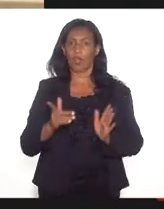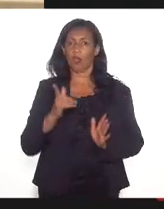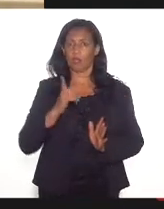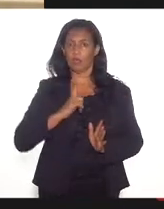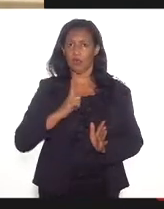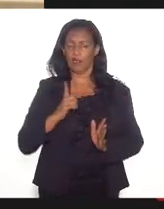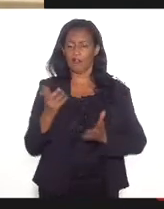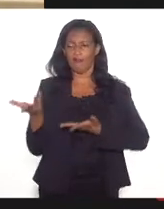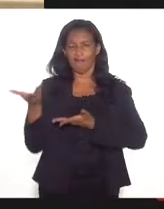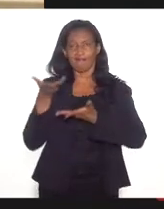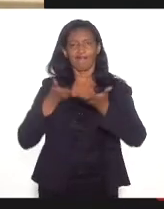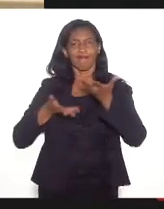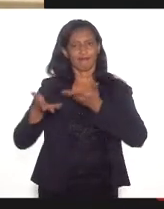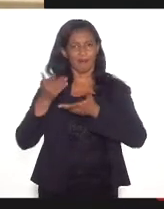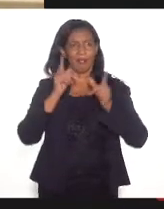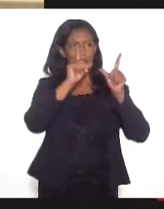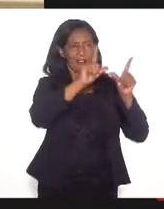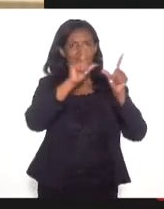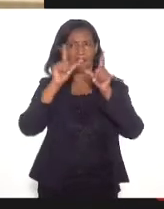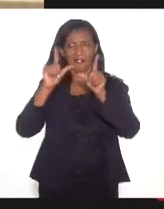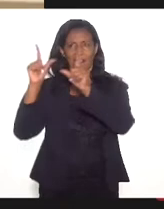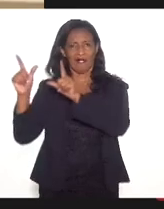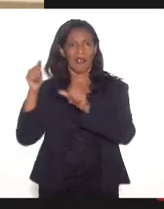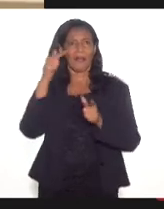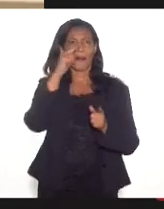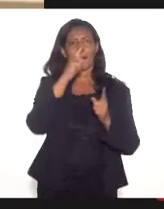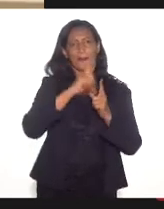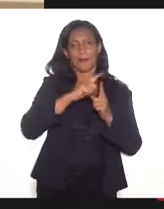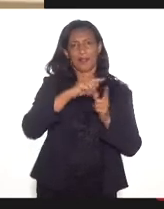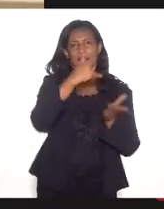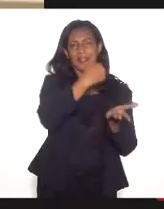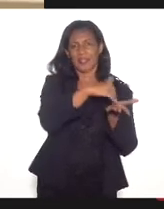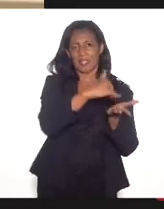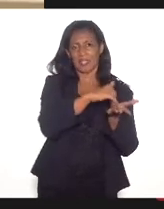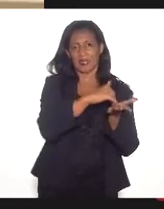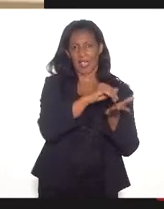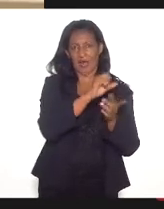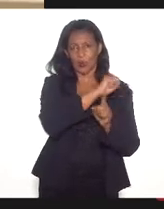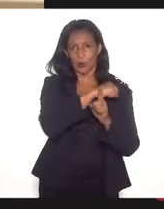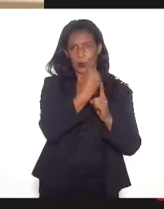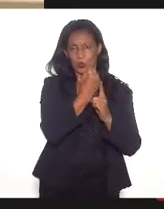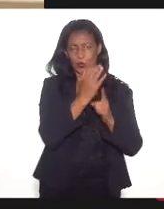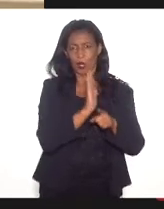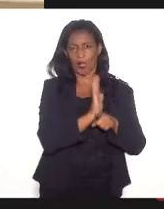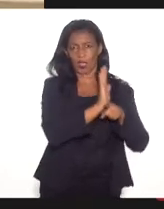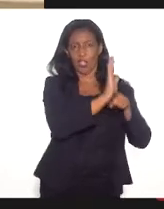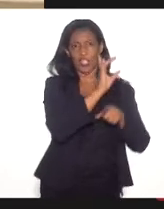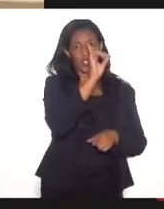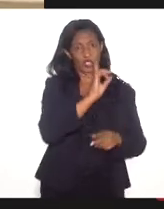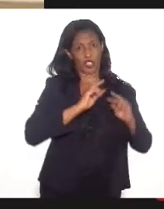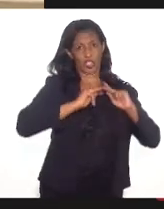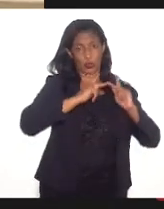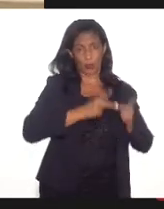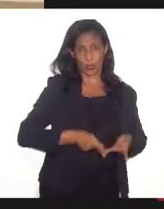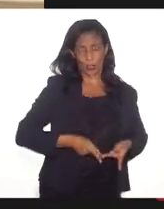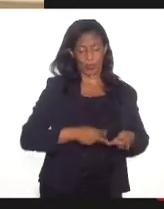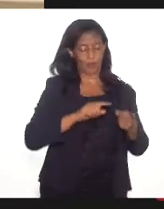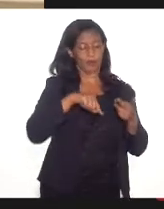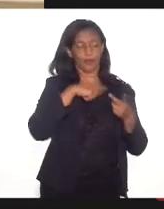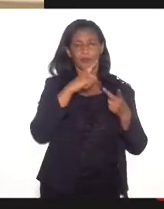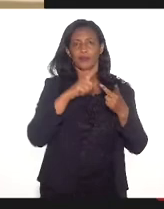participação de pessoas como Secretário de Assistência Social e Direitos Humanos Bruno Dauari.